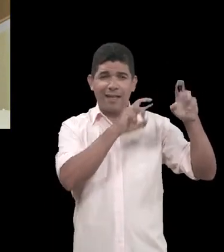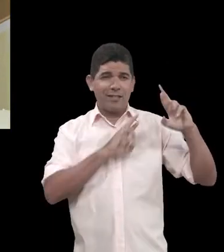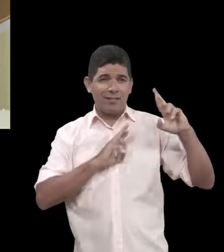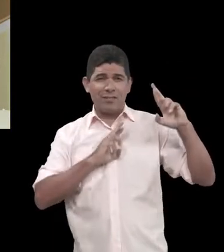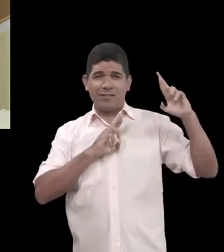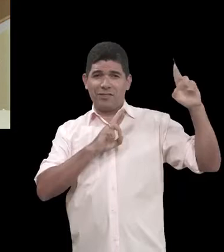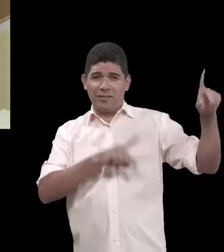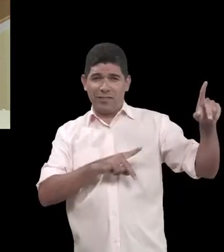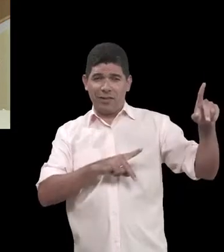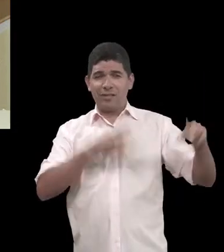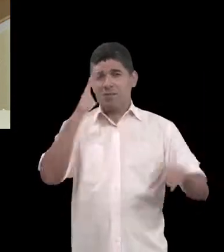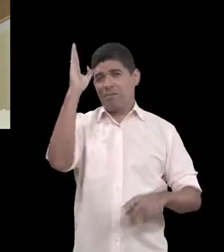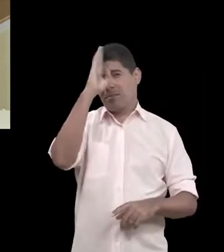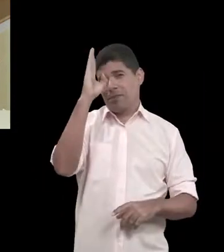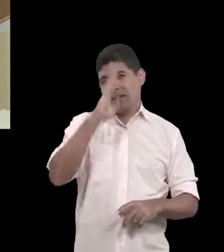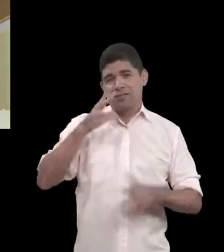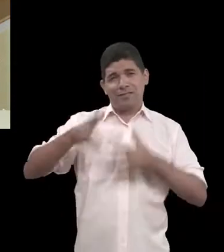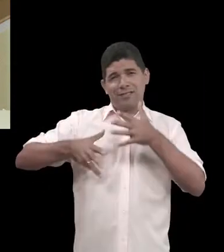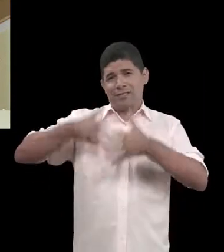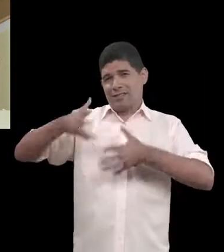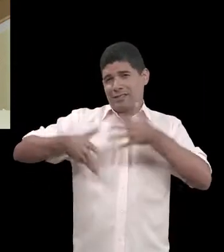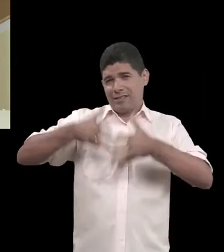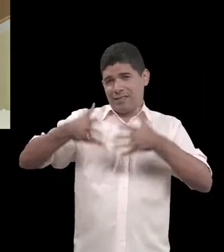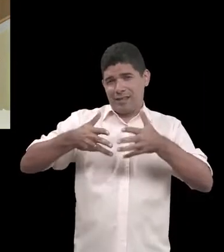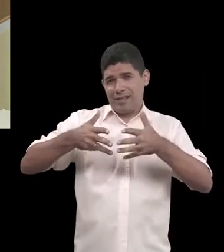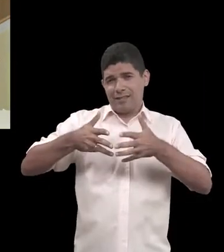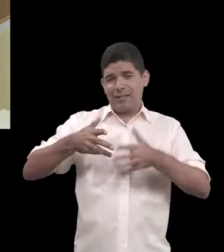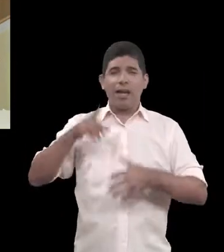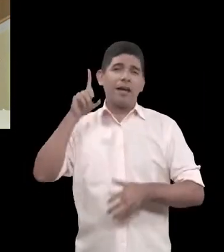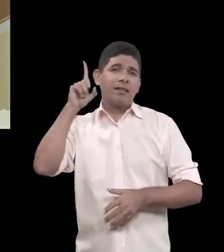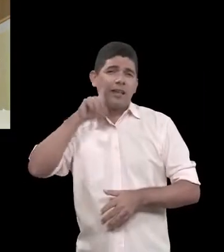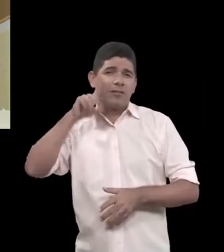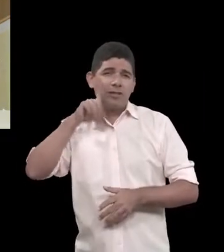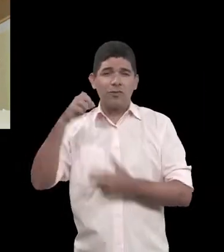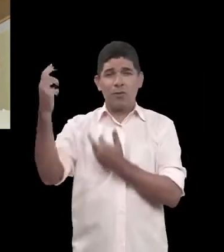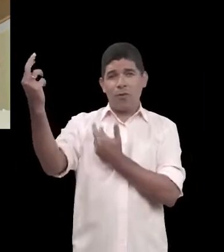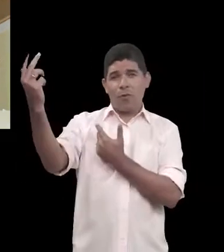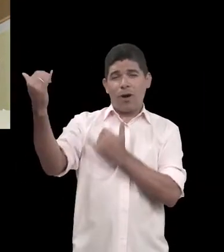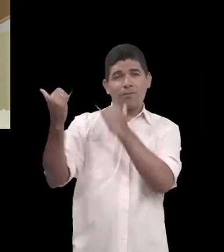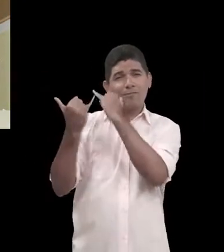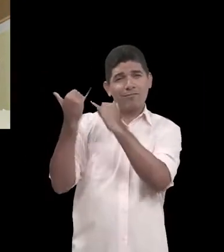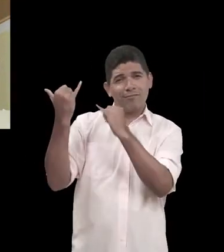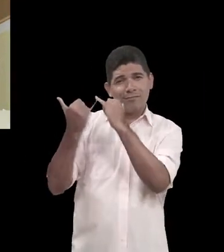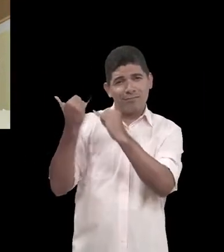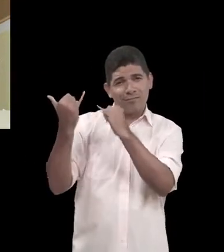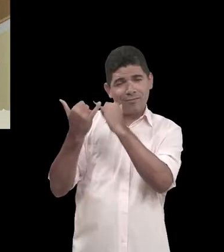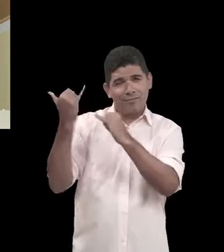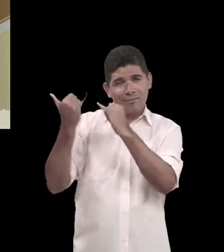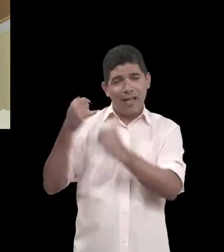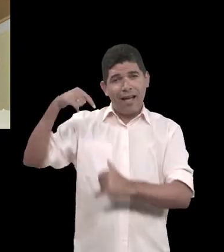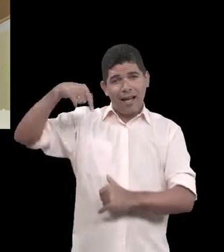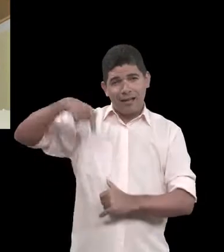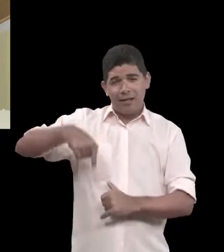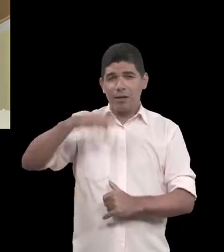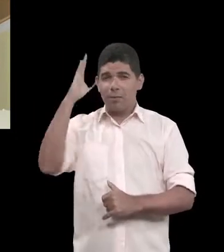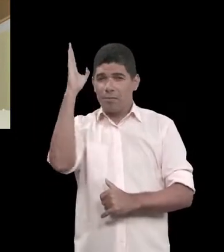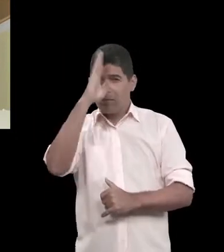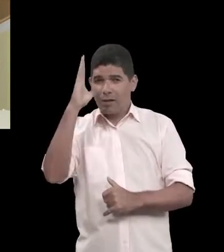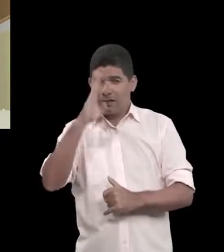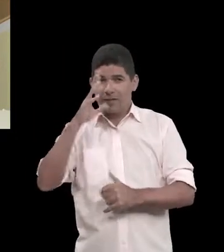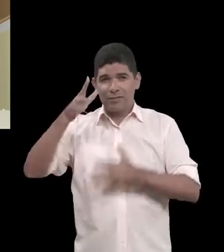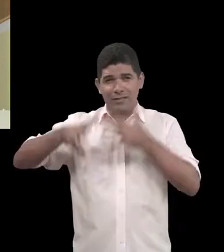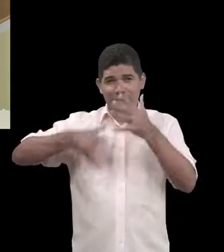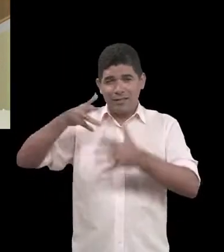língua brasileira de sinais do que a língua americana de sinais. A língua brasileira de sinais tem uma influência francesa muito